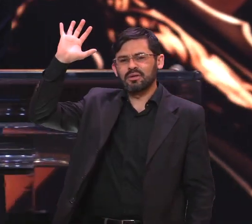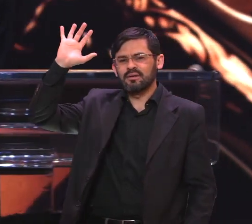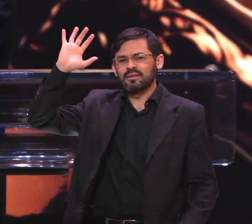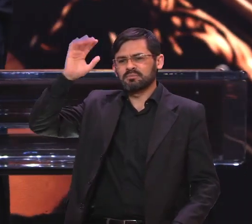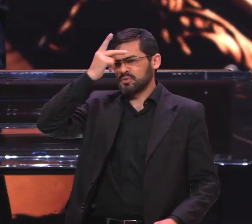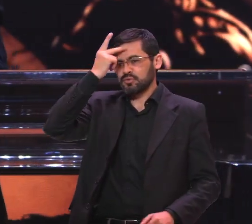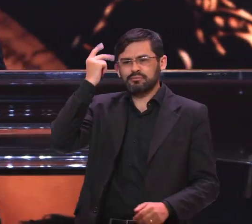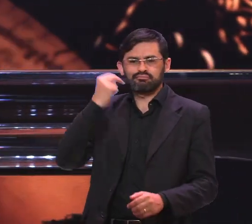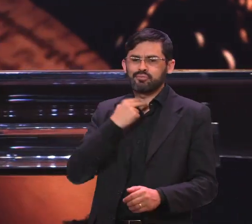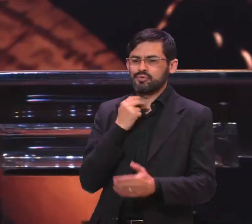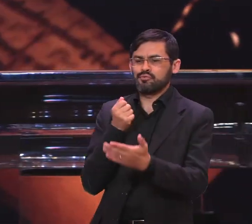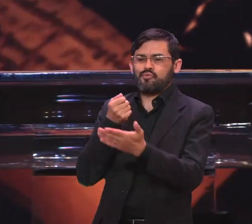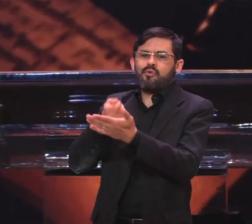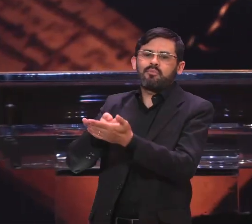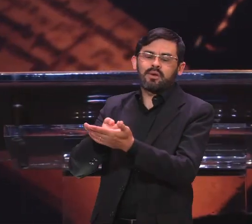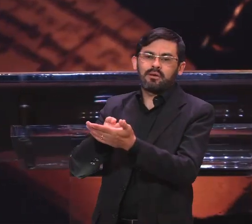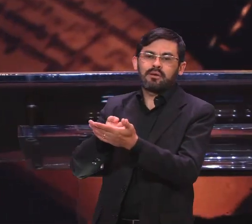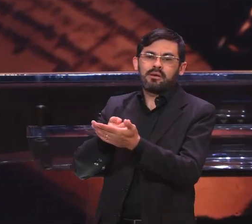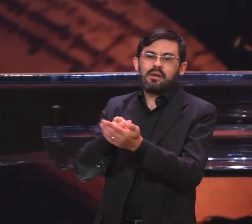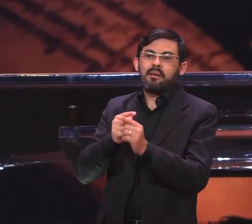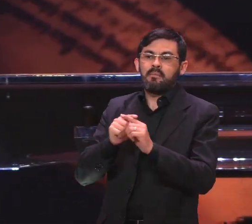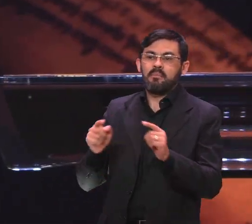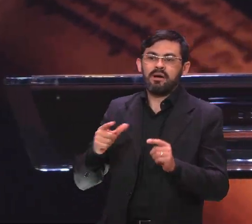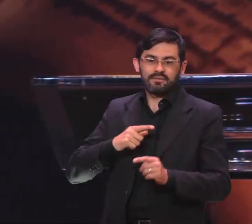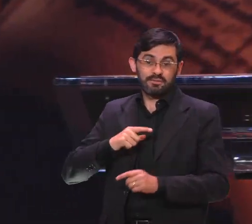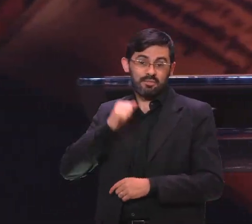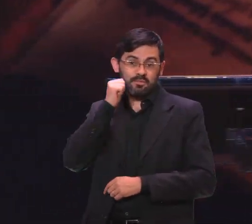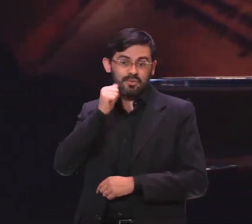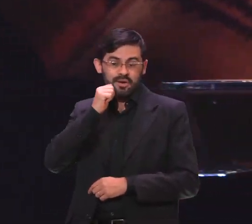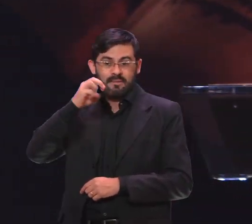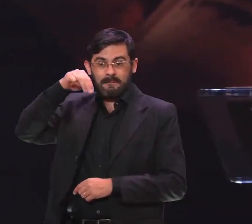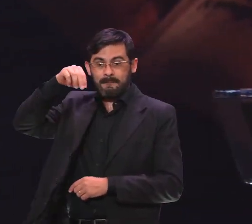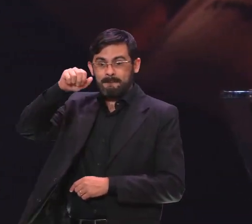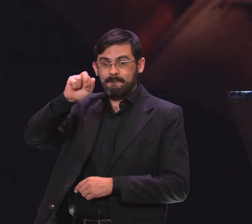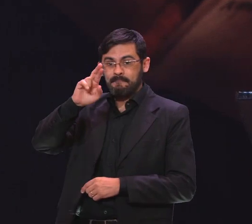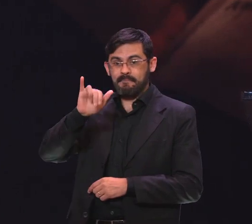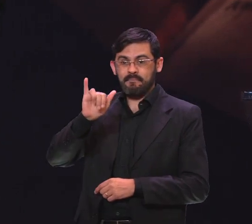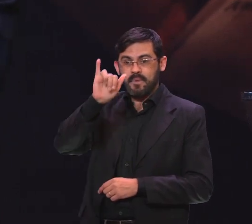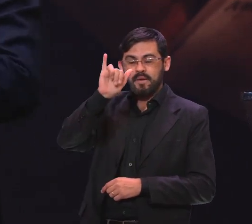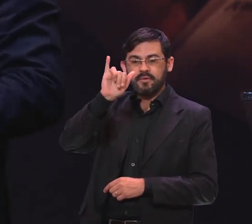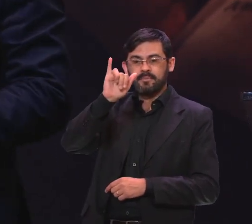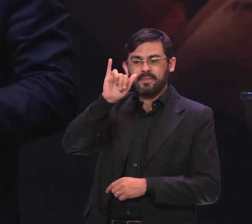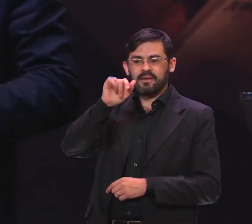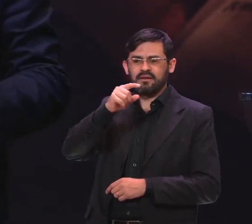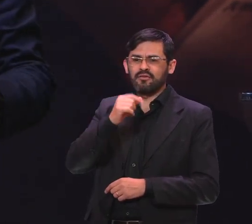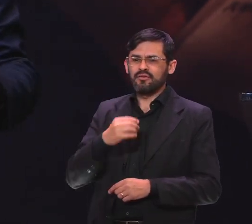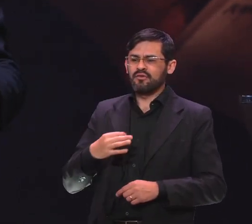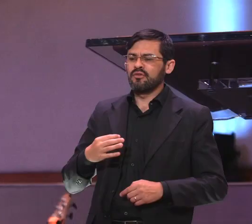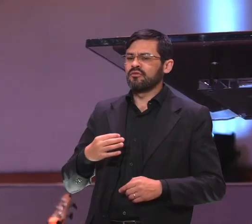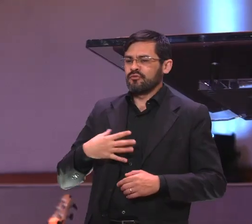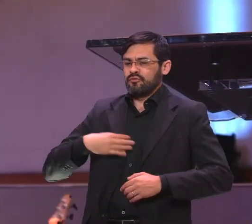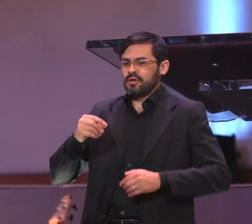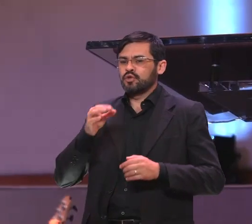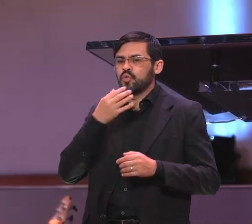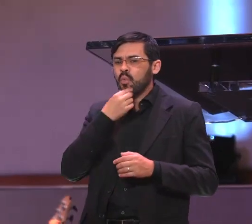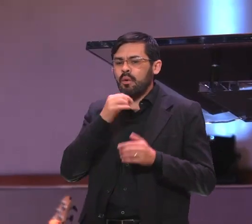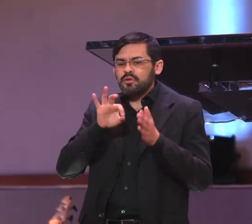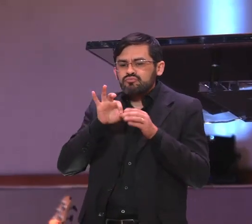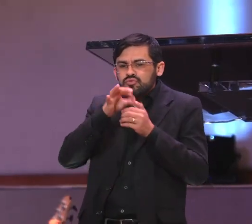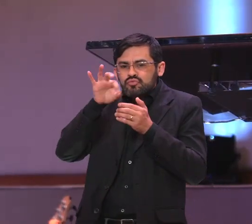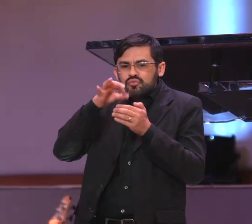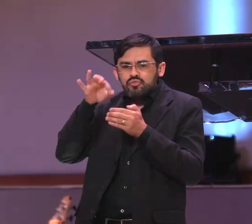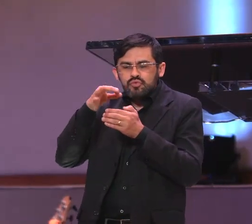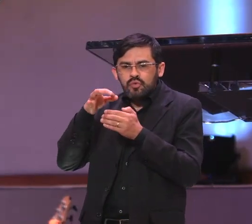acesso. É porque uma moça chamada Mary Jones, filha de um tecelão, analfabeto, reúne